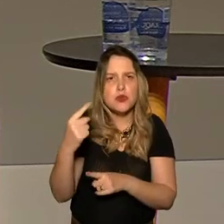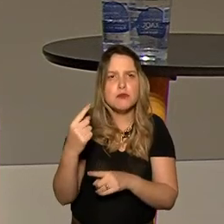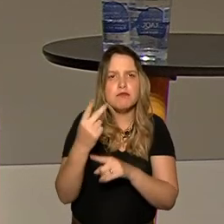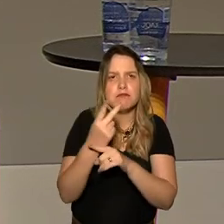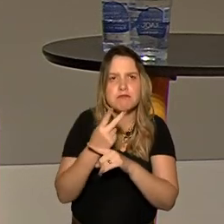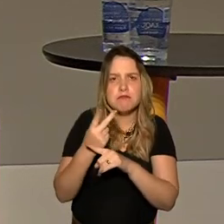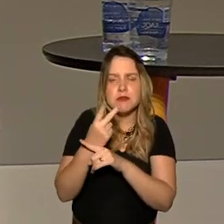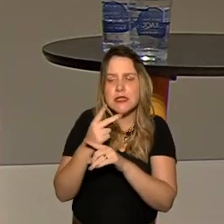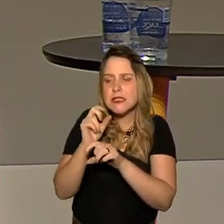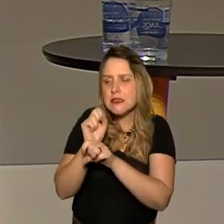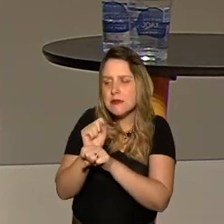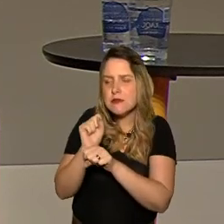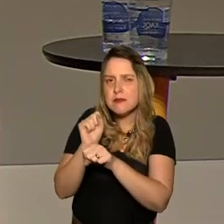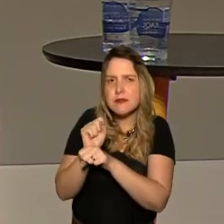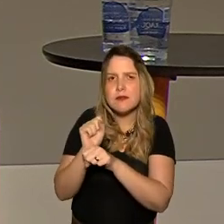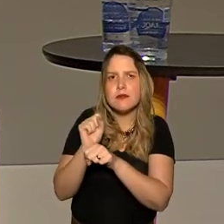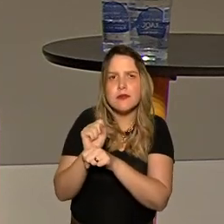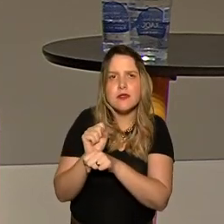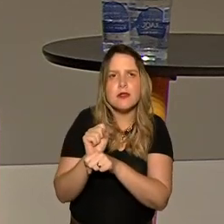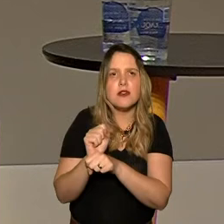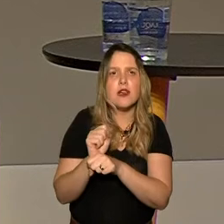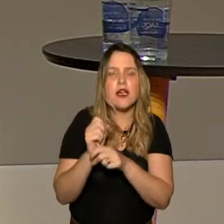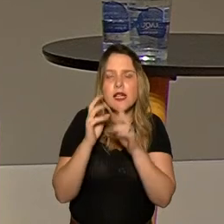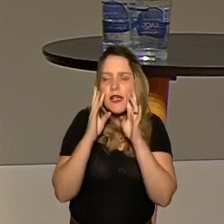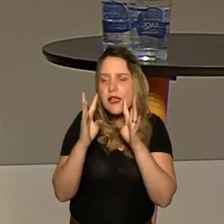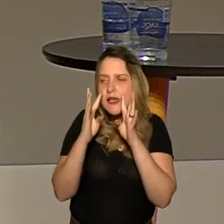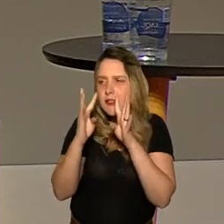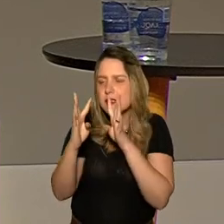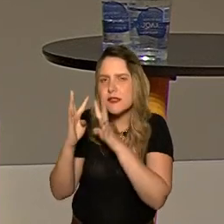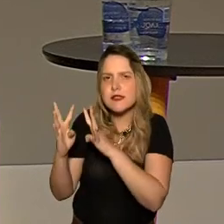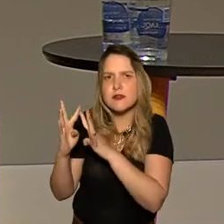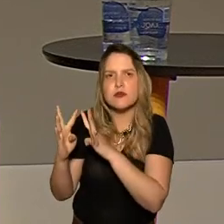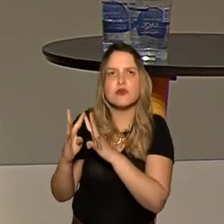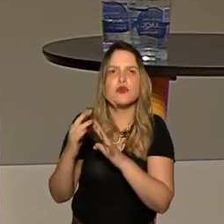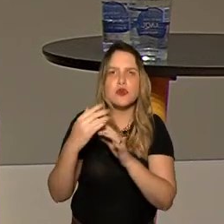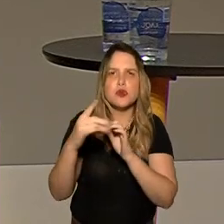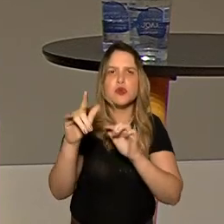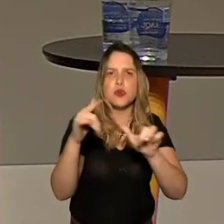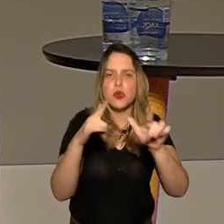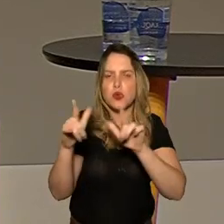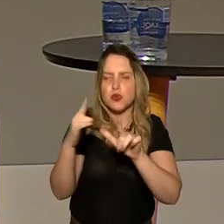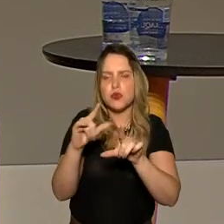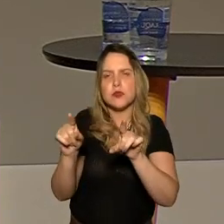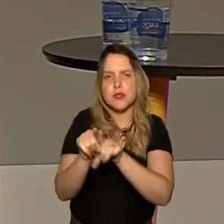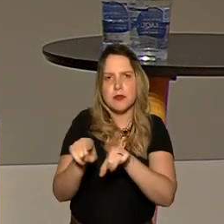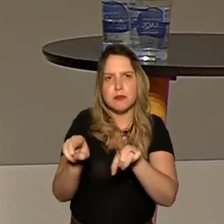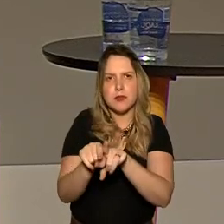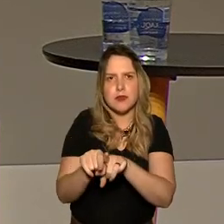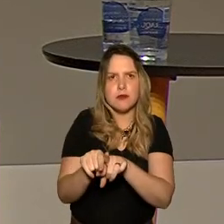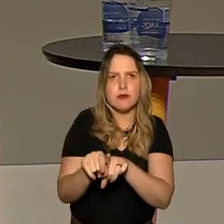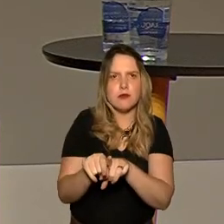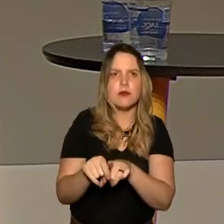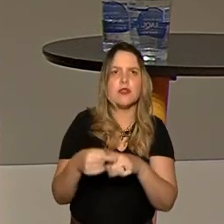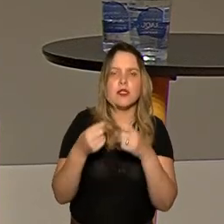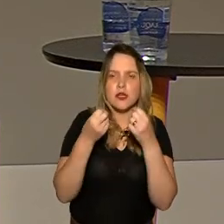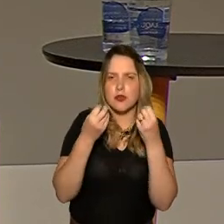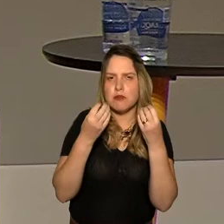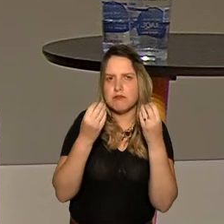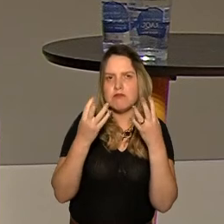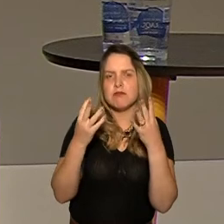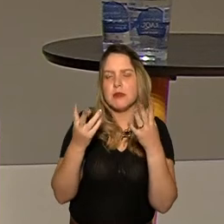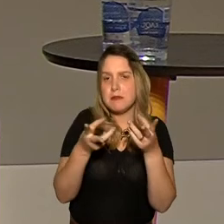que despertem a atenção e o interesse dos outros agentes do circuito cultural a ponto